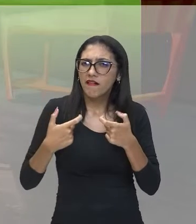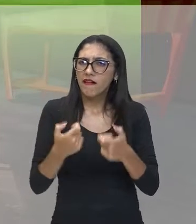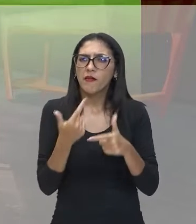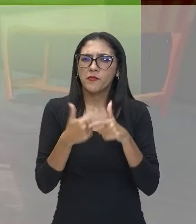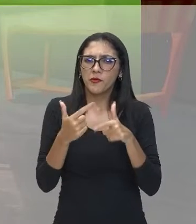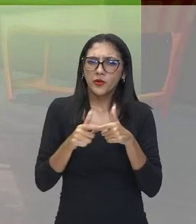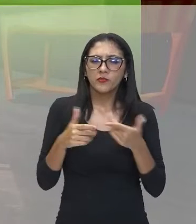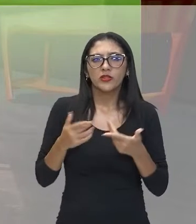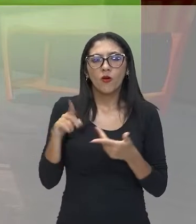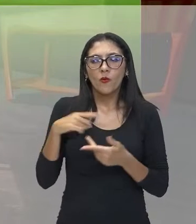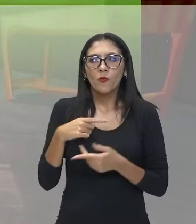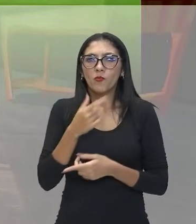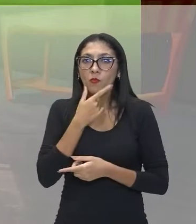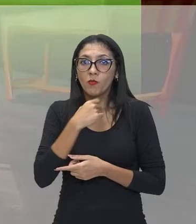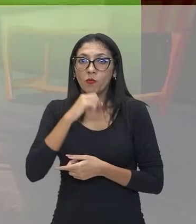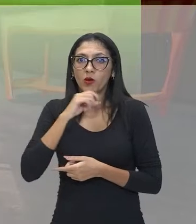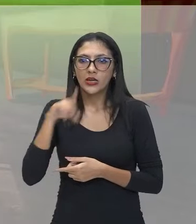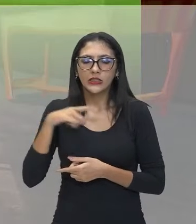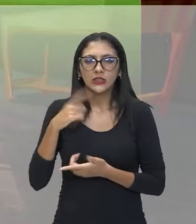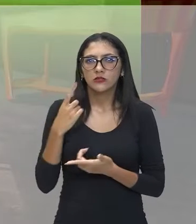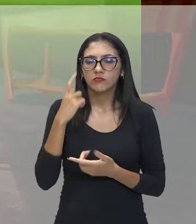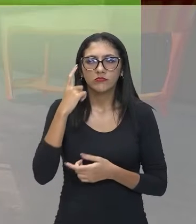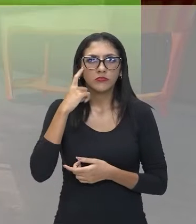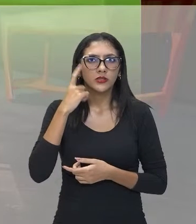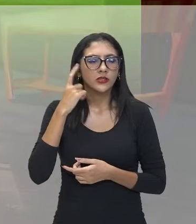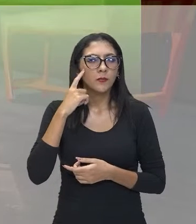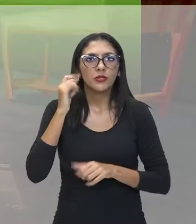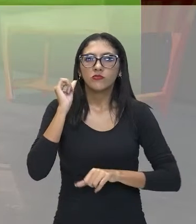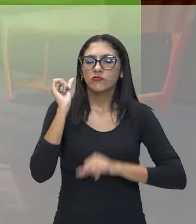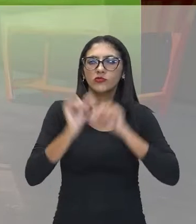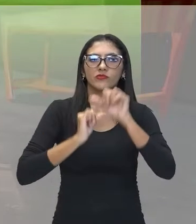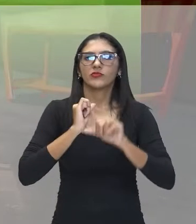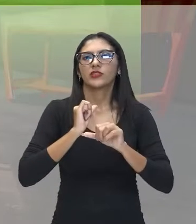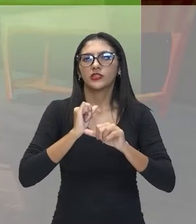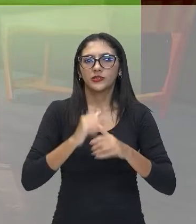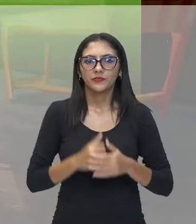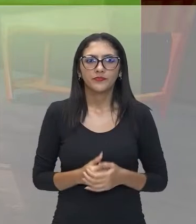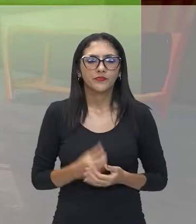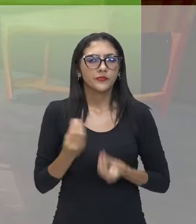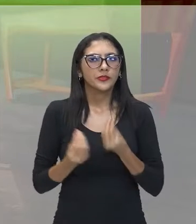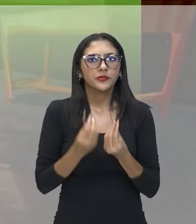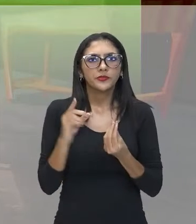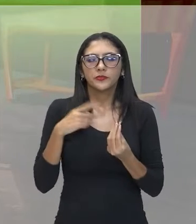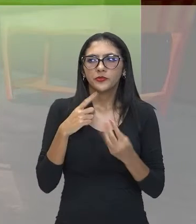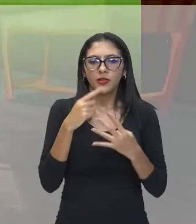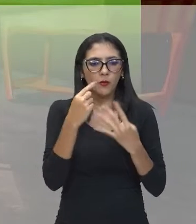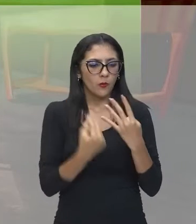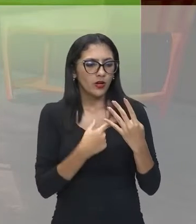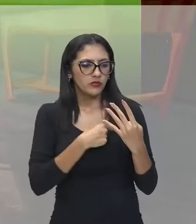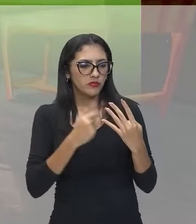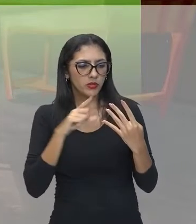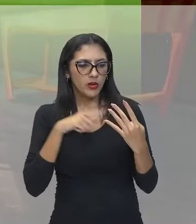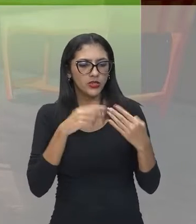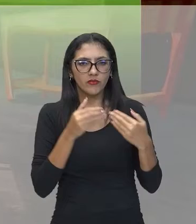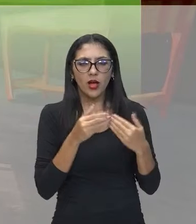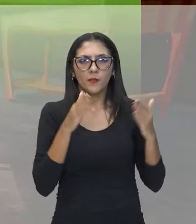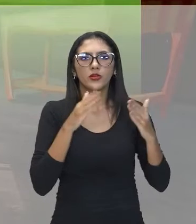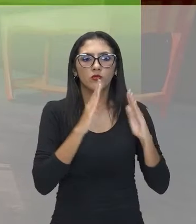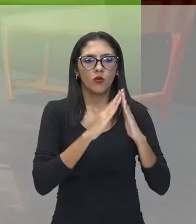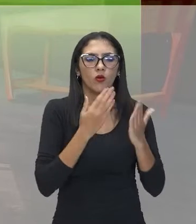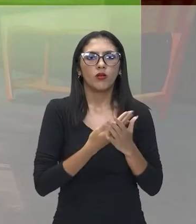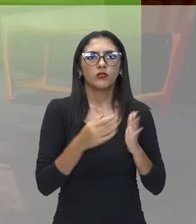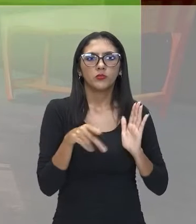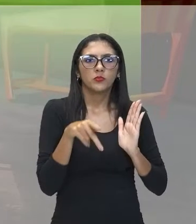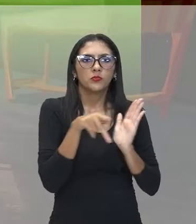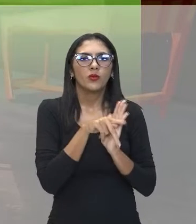pai dela sempre uma pessoa à frente do seu tempo. Para sustentar os 4 filhos, ele acabou abrindo uma escola, né? E ele